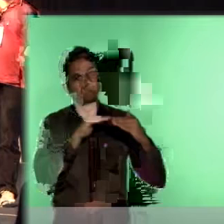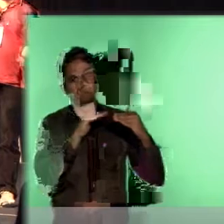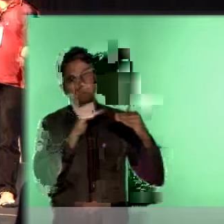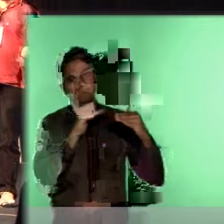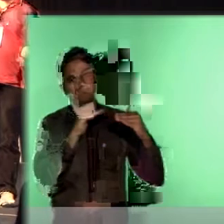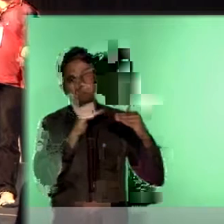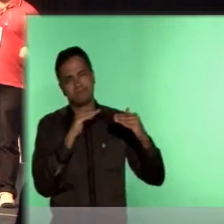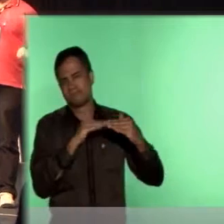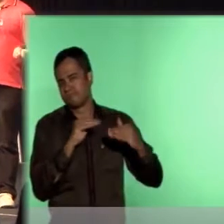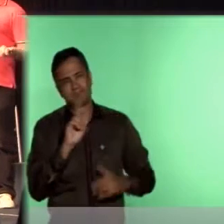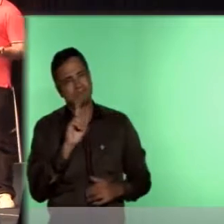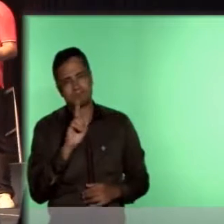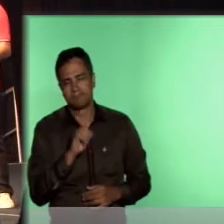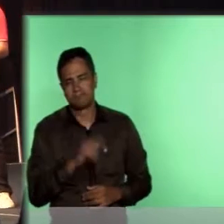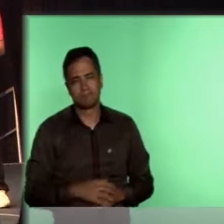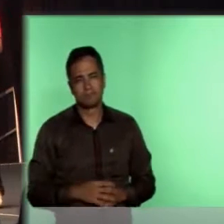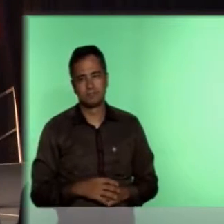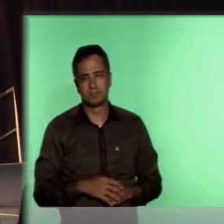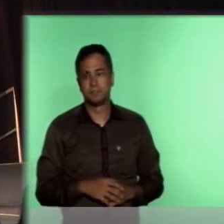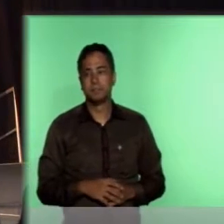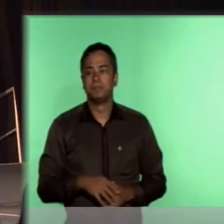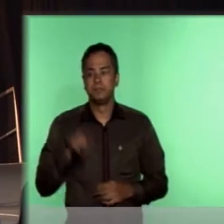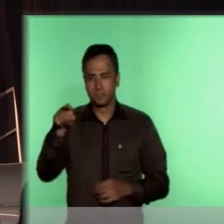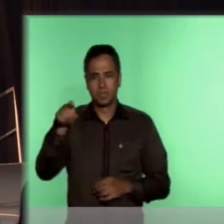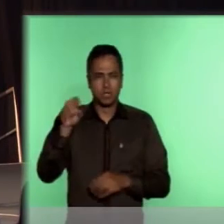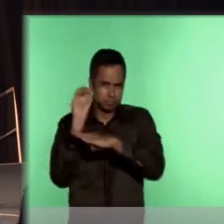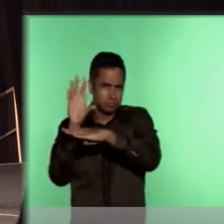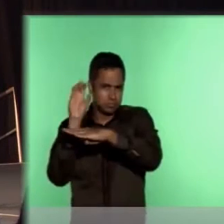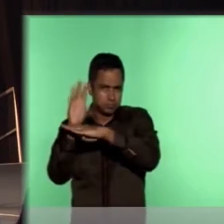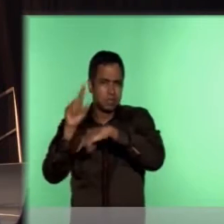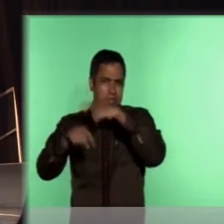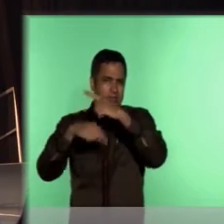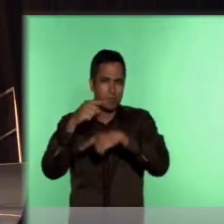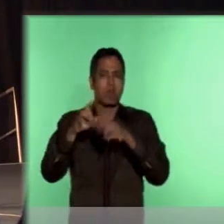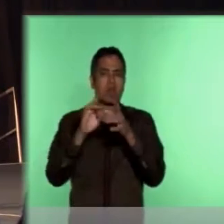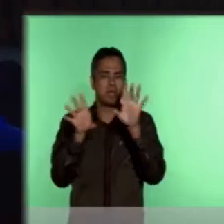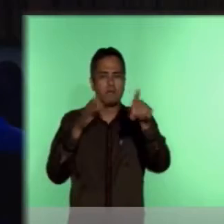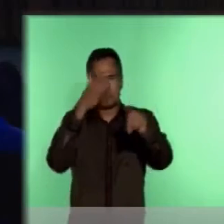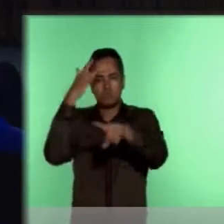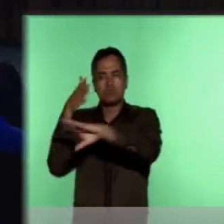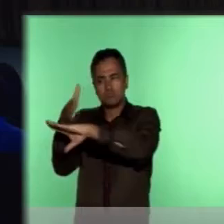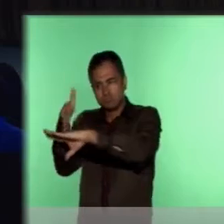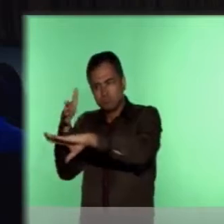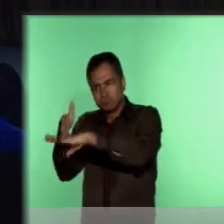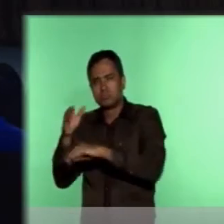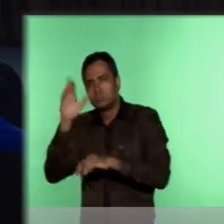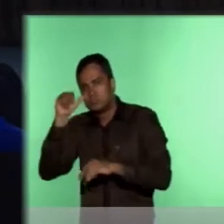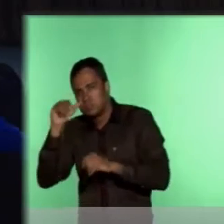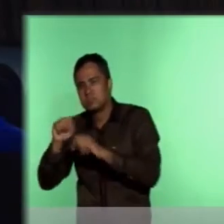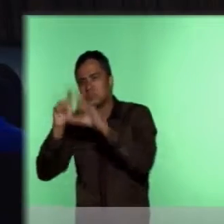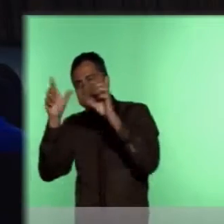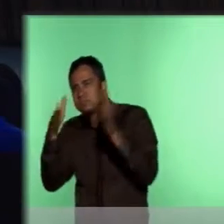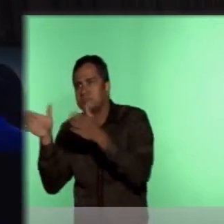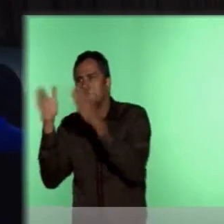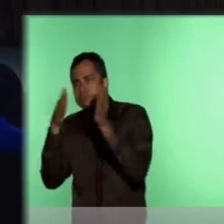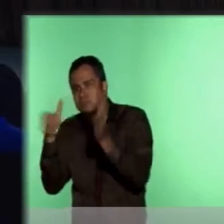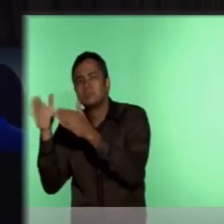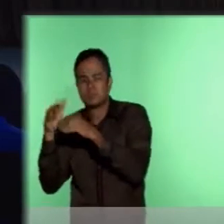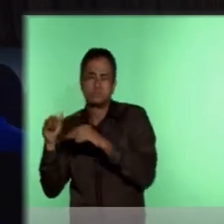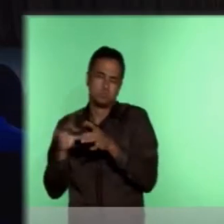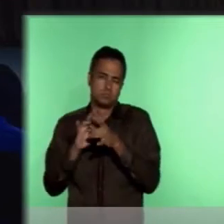disponível para vocês, ela relata todas as fases, todos os temas, todos os